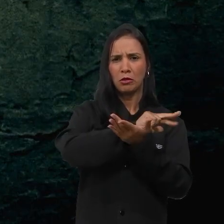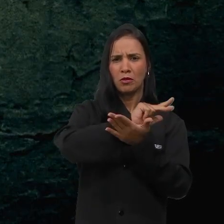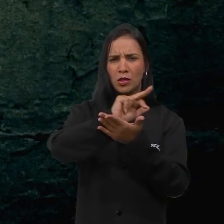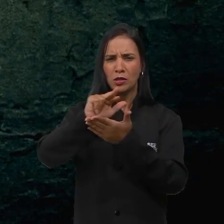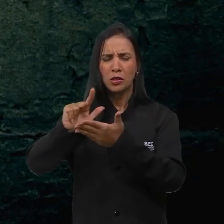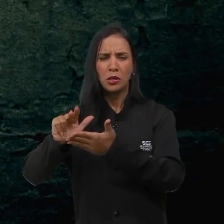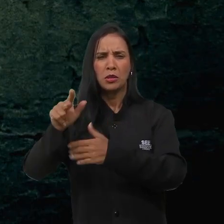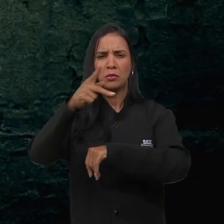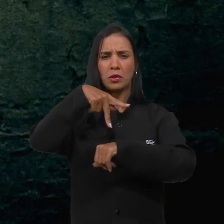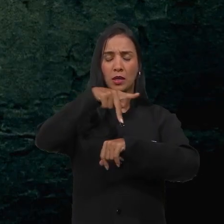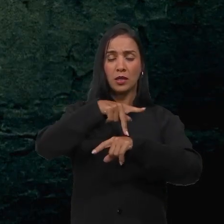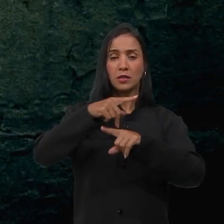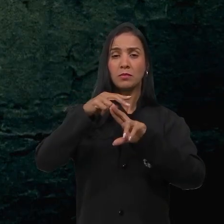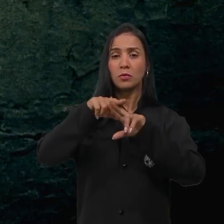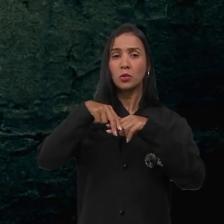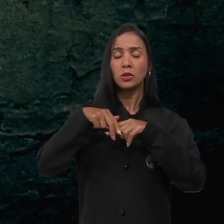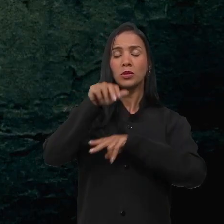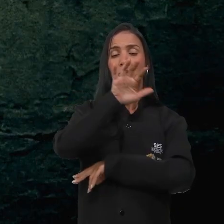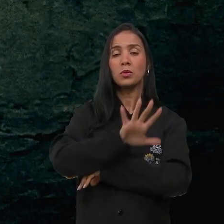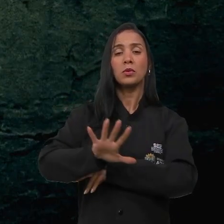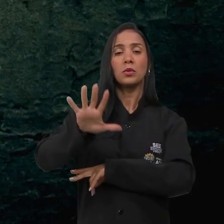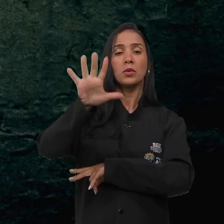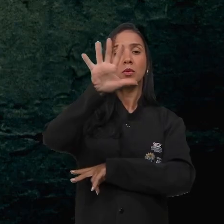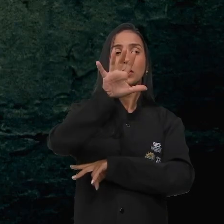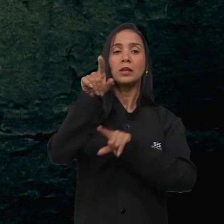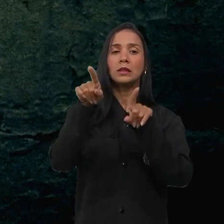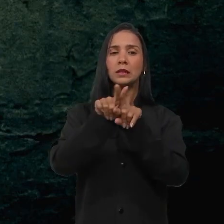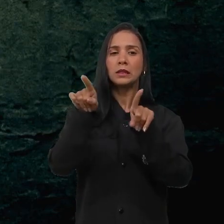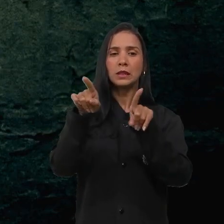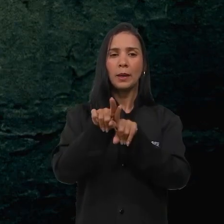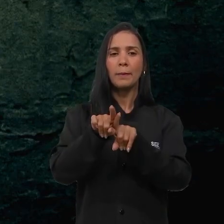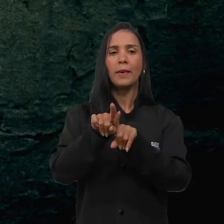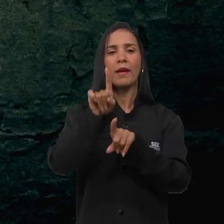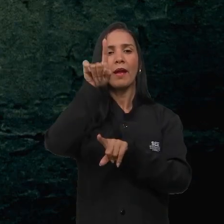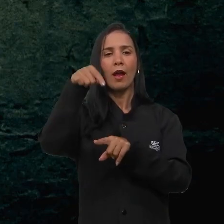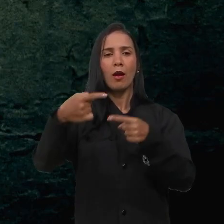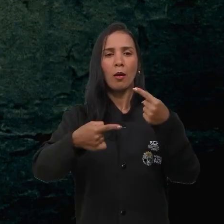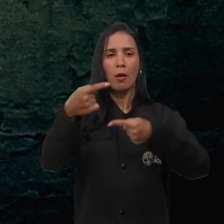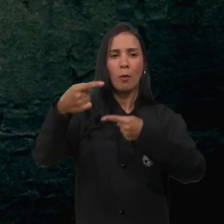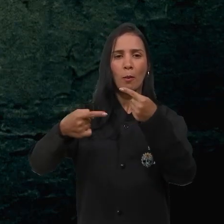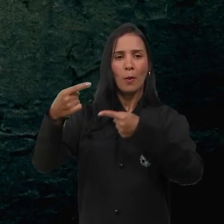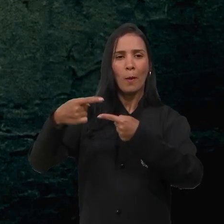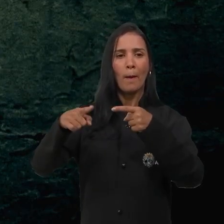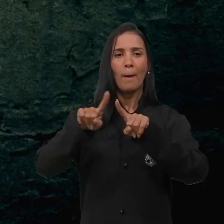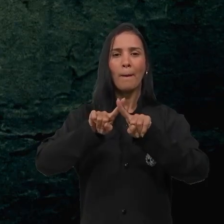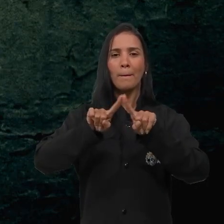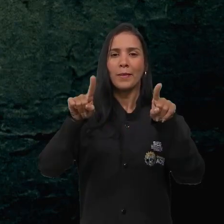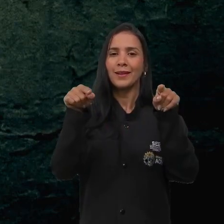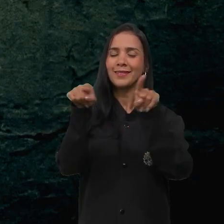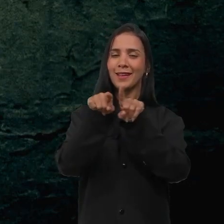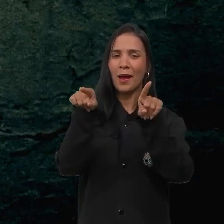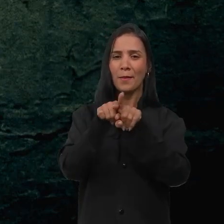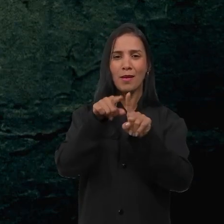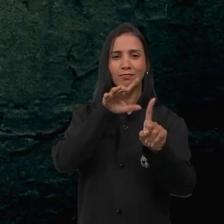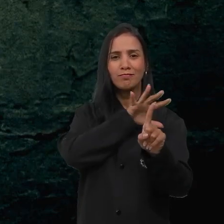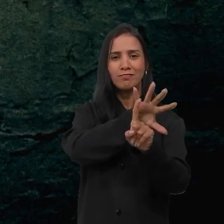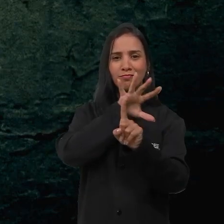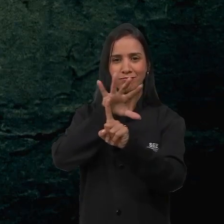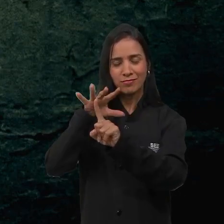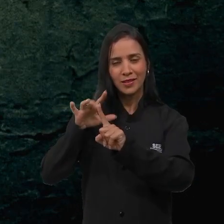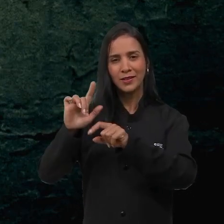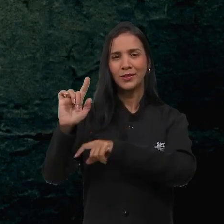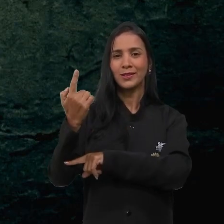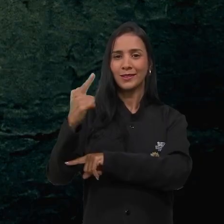de ser apenas um espaço de disputa colonial e se tornou aí atuativo na geopolítica global,